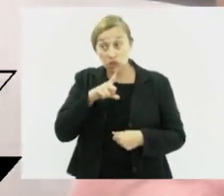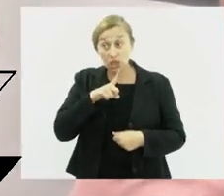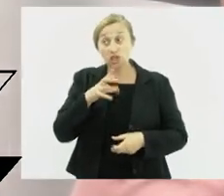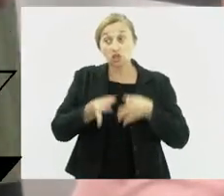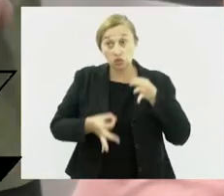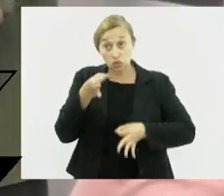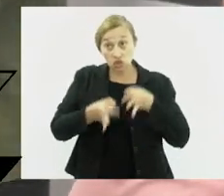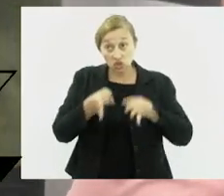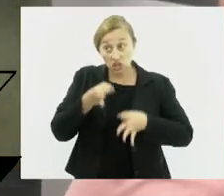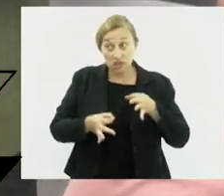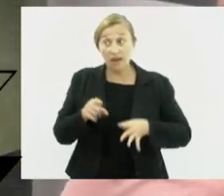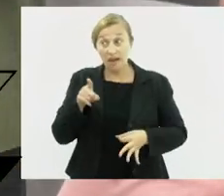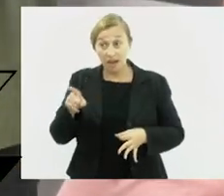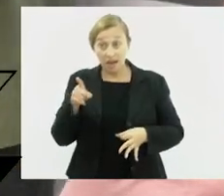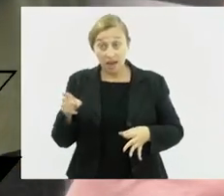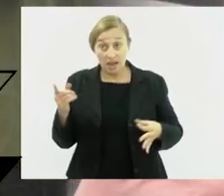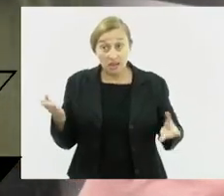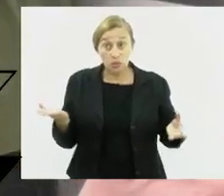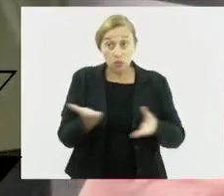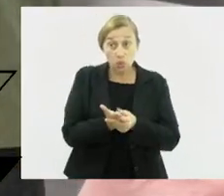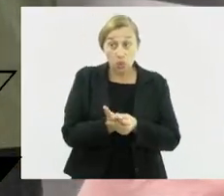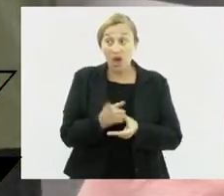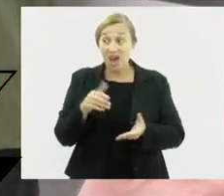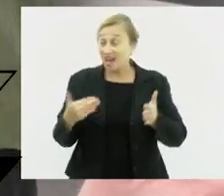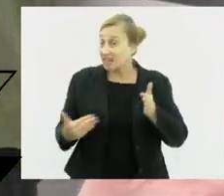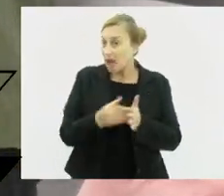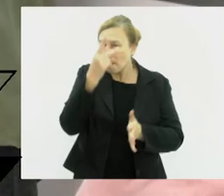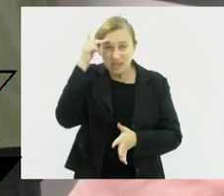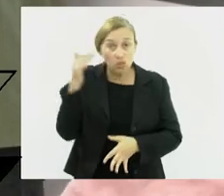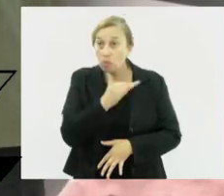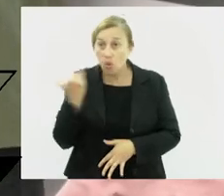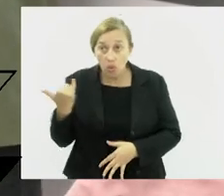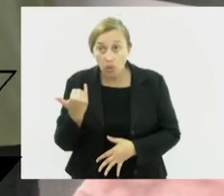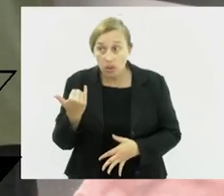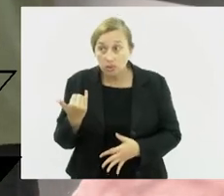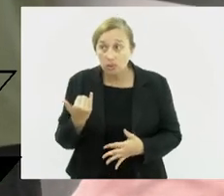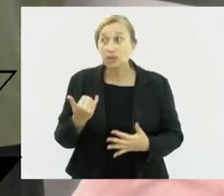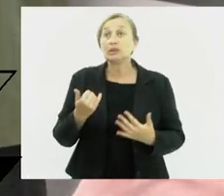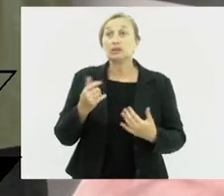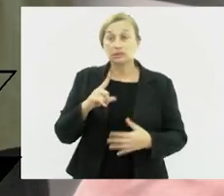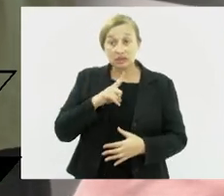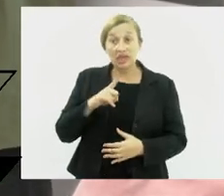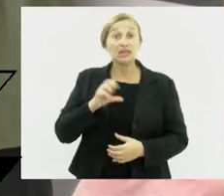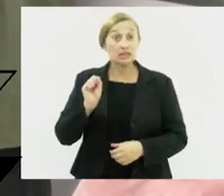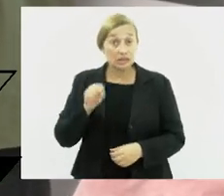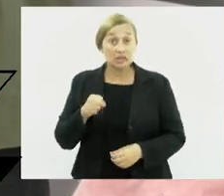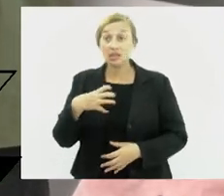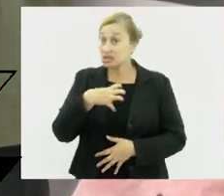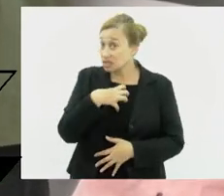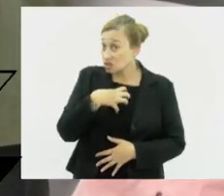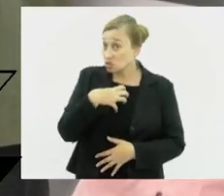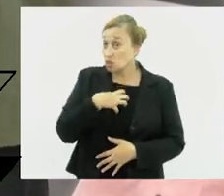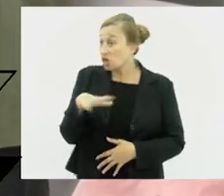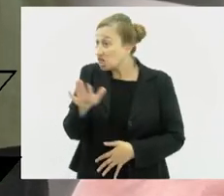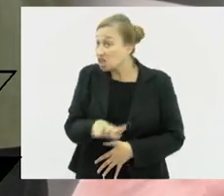essa indenização pode ser até essa pessoa morrer. Porque tem jurisprudência nesse sentido, de crianças atacadas com 8